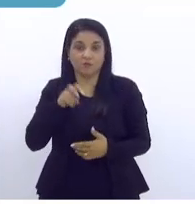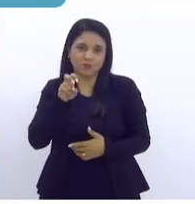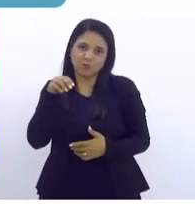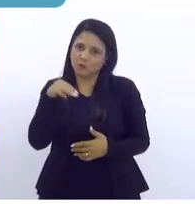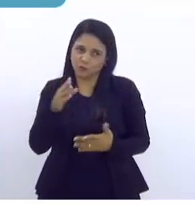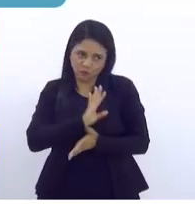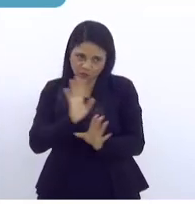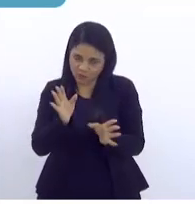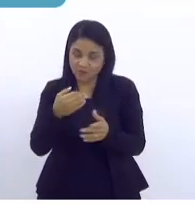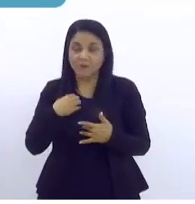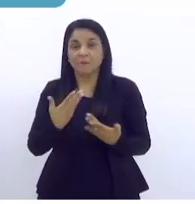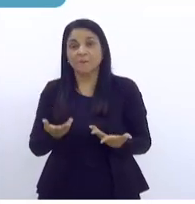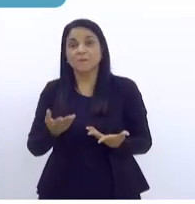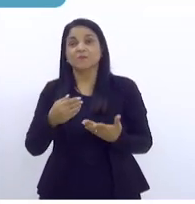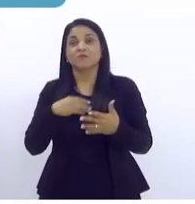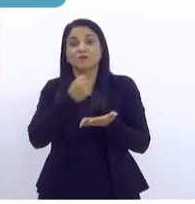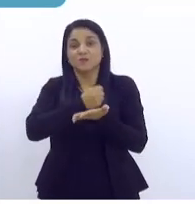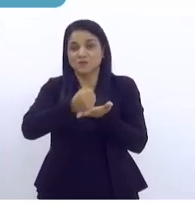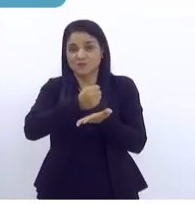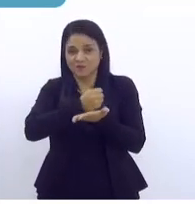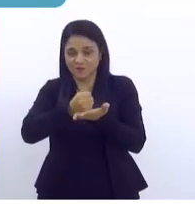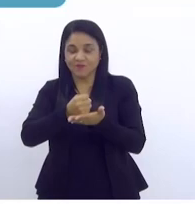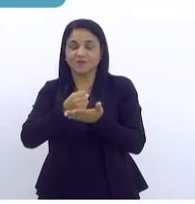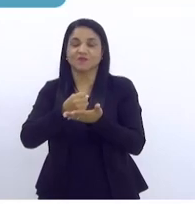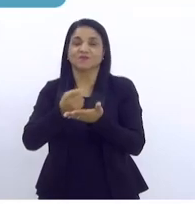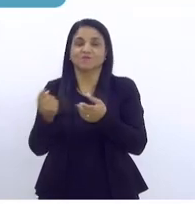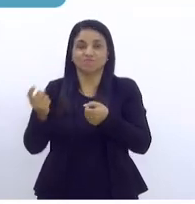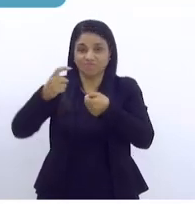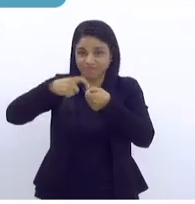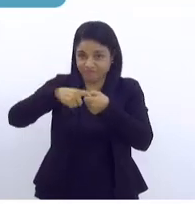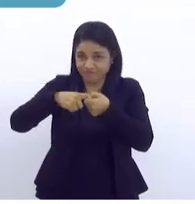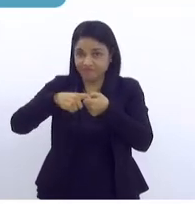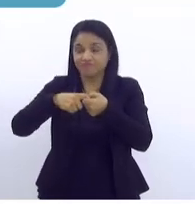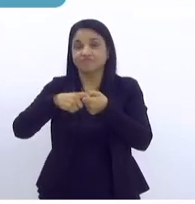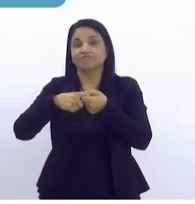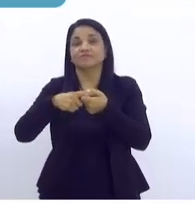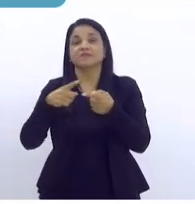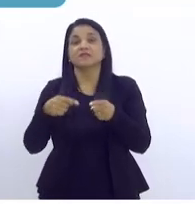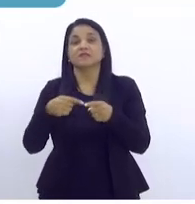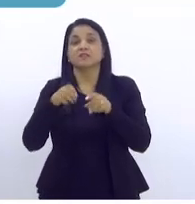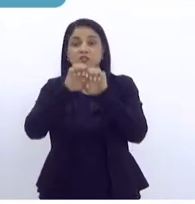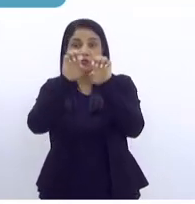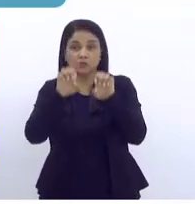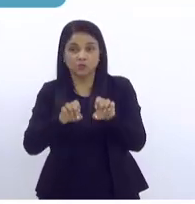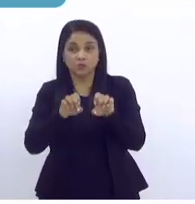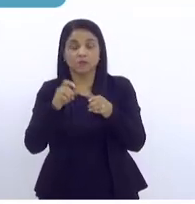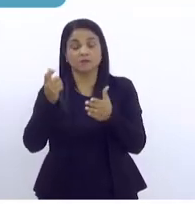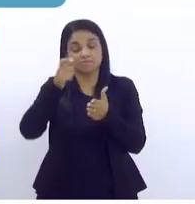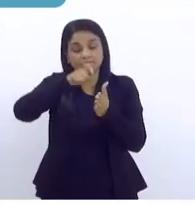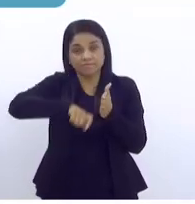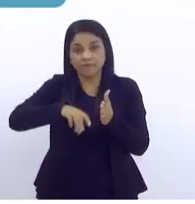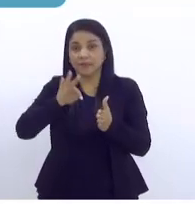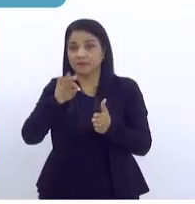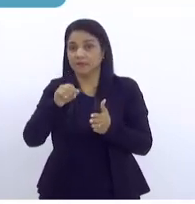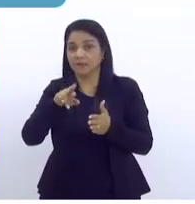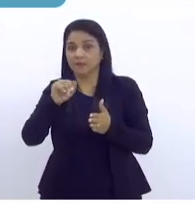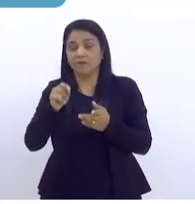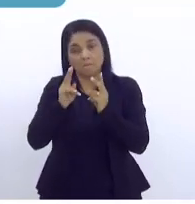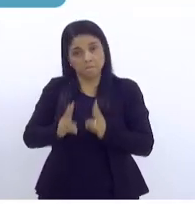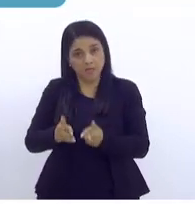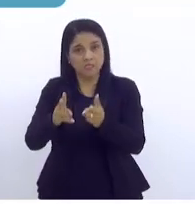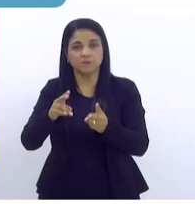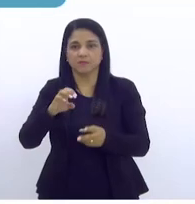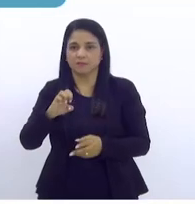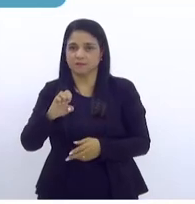eh então nos contratos de concessão né foi estabelecida a estratura tarifária que é a mesma da cedai